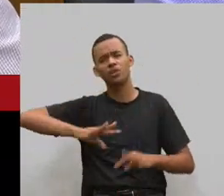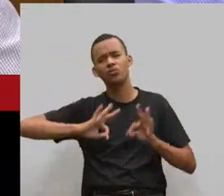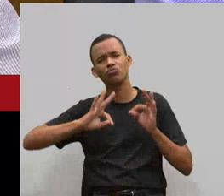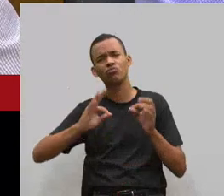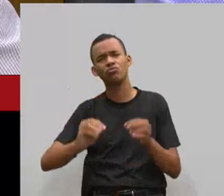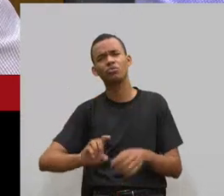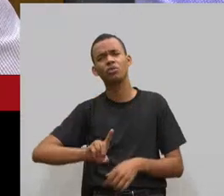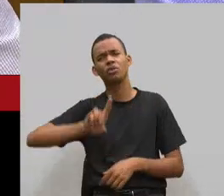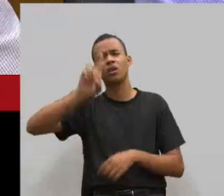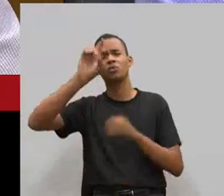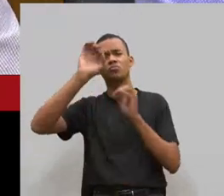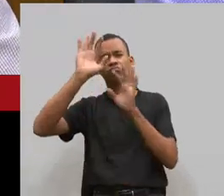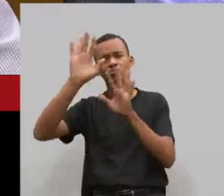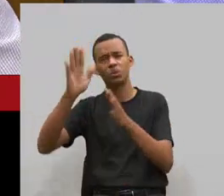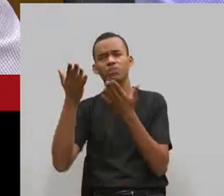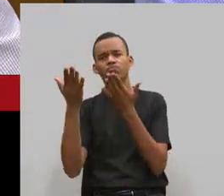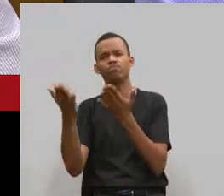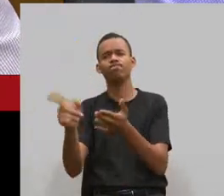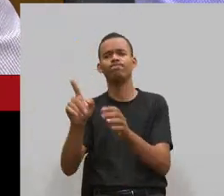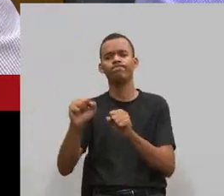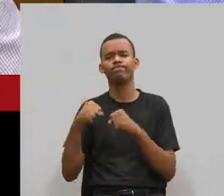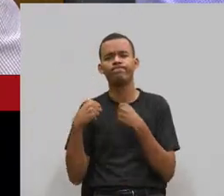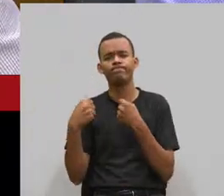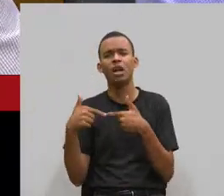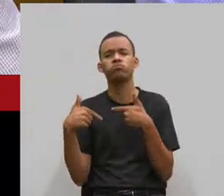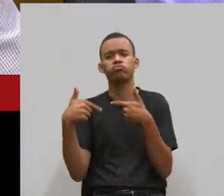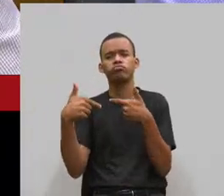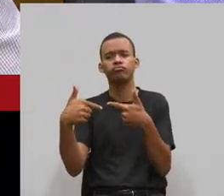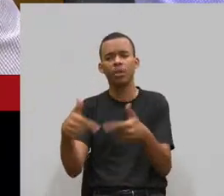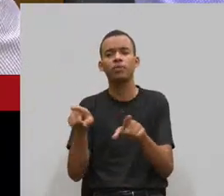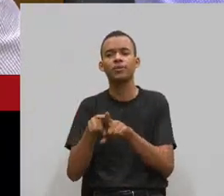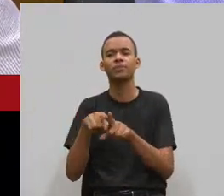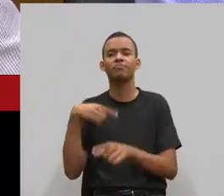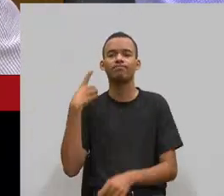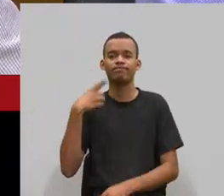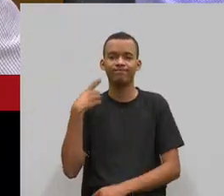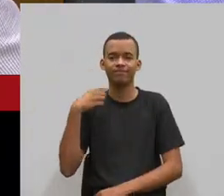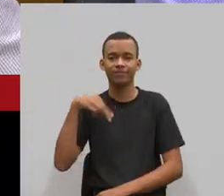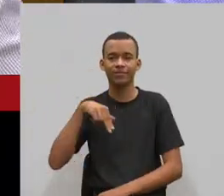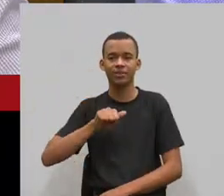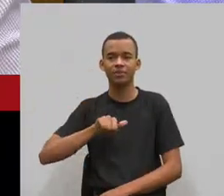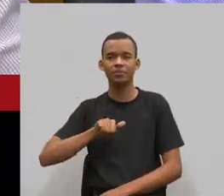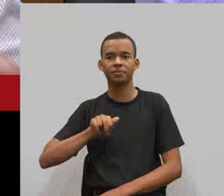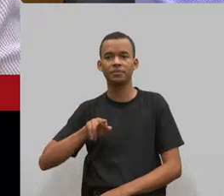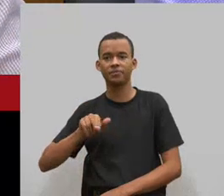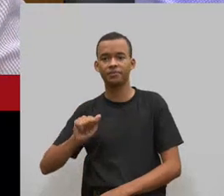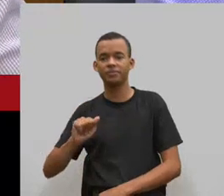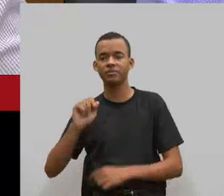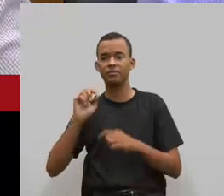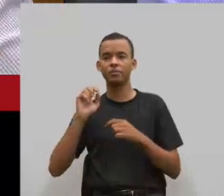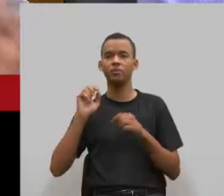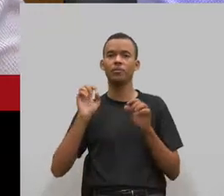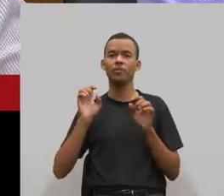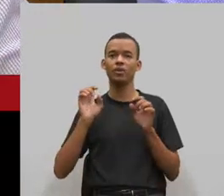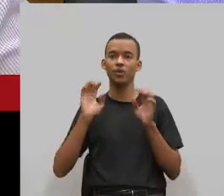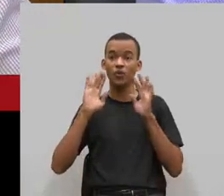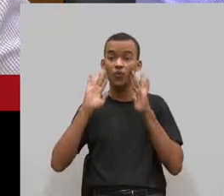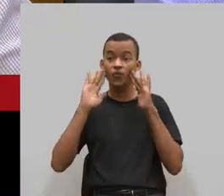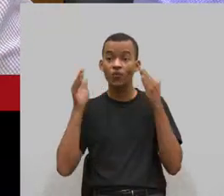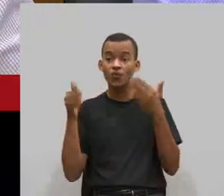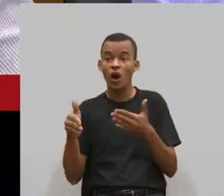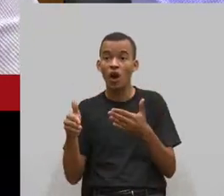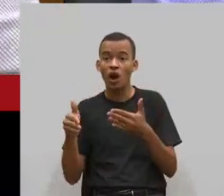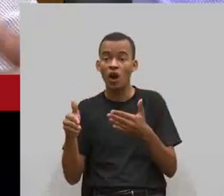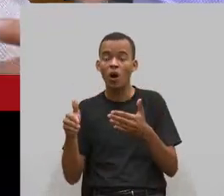você Deputado que se continua assim a naar também olhando sempre não só olhar paraos memos favorecido olhar no geral